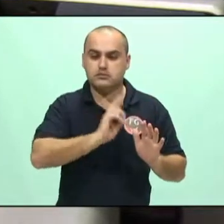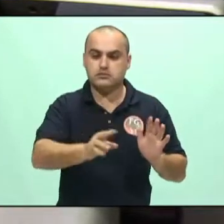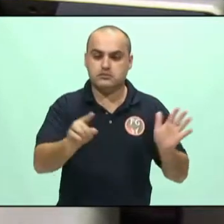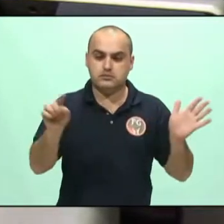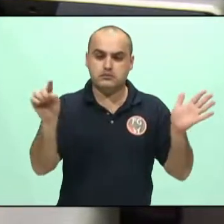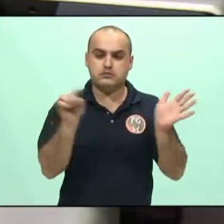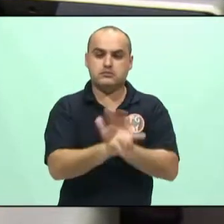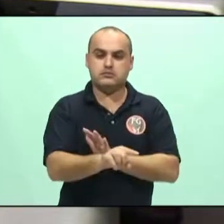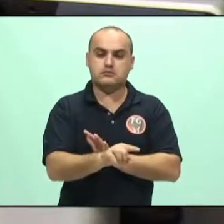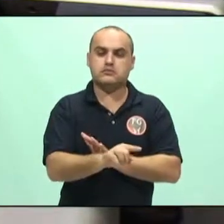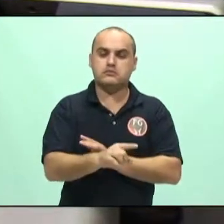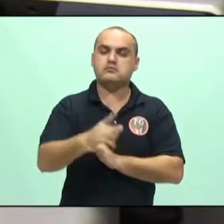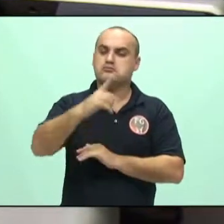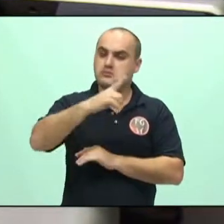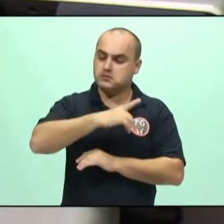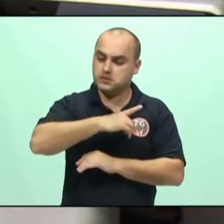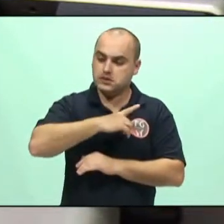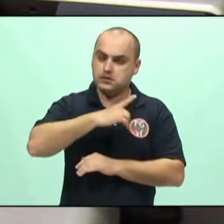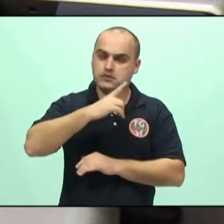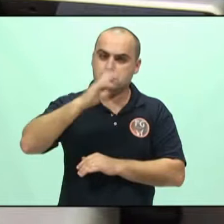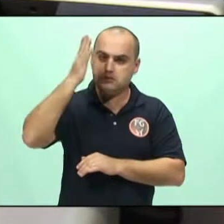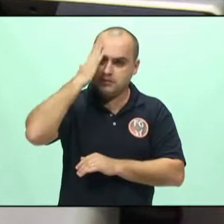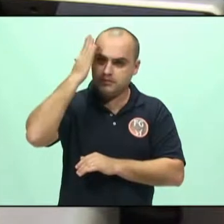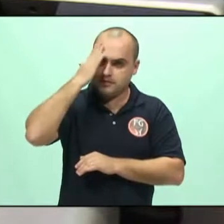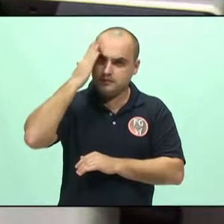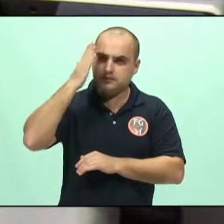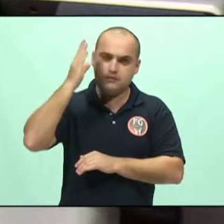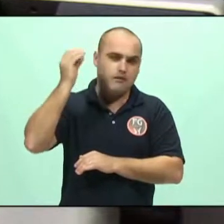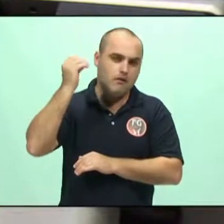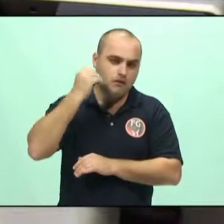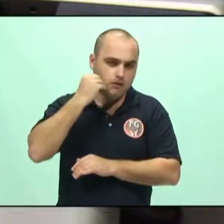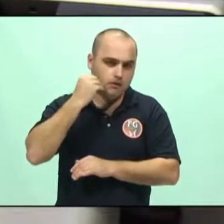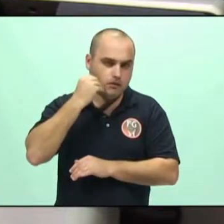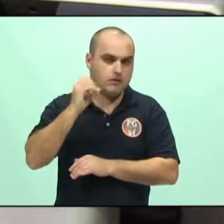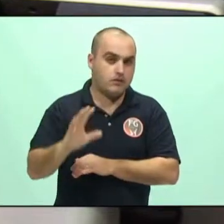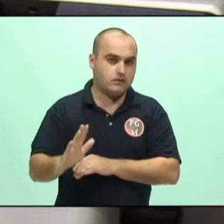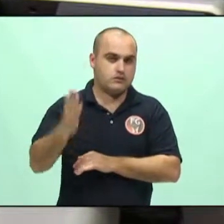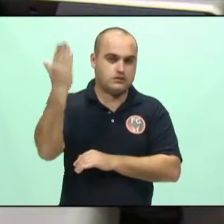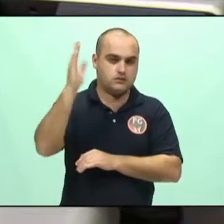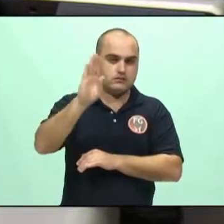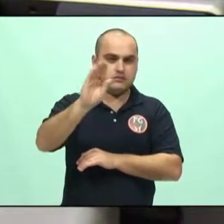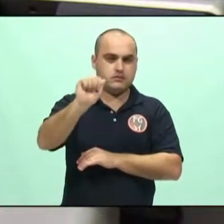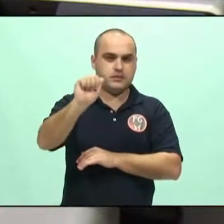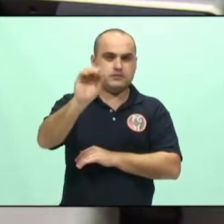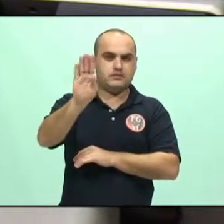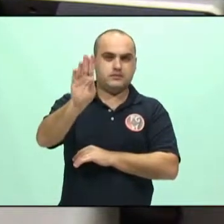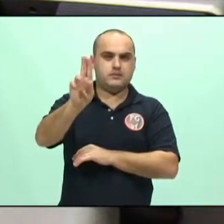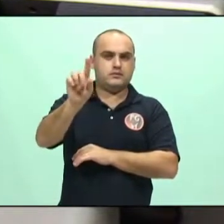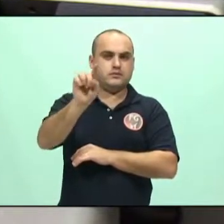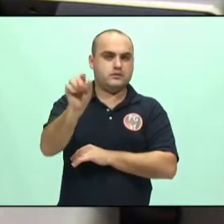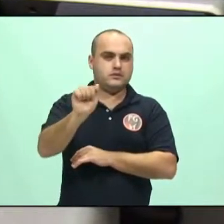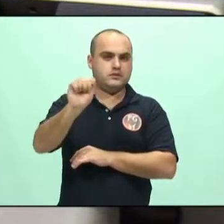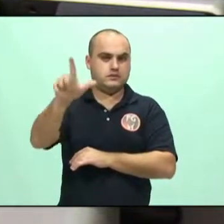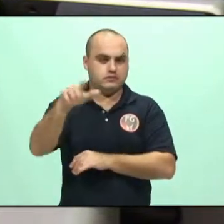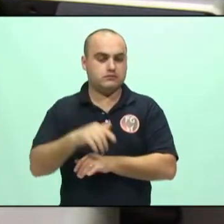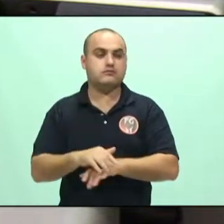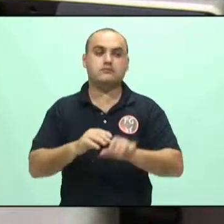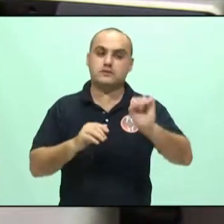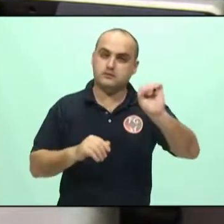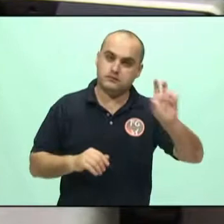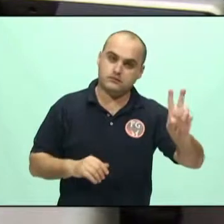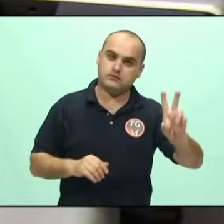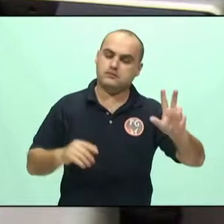pergunta e traz realmente a necessidade que obviamente aconteceu no bambuzal está acontecendo em todos São Vicente Parabéns